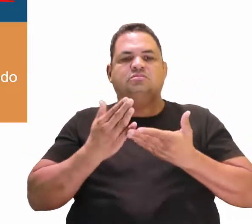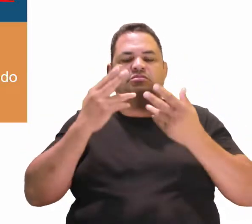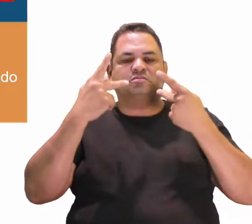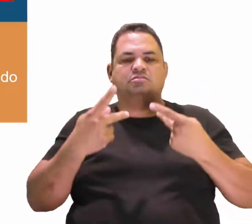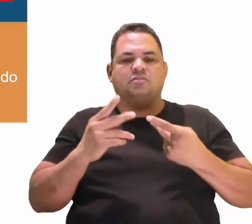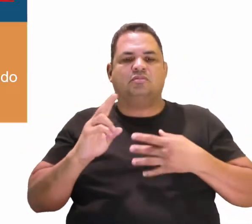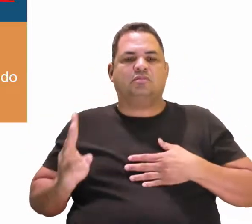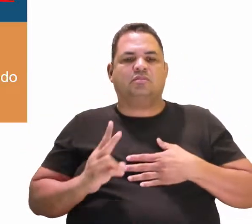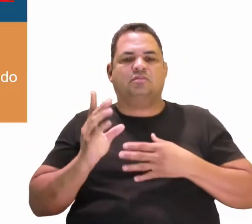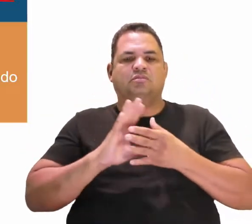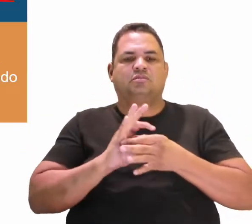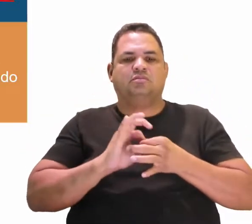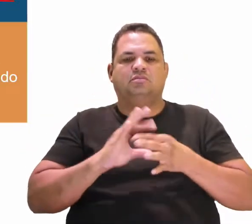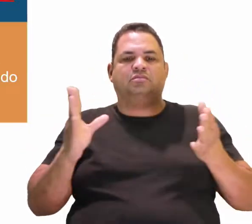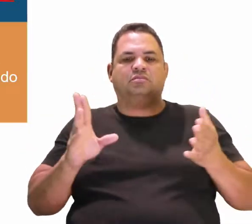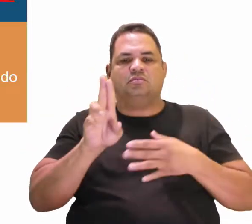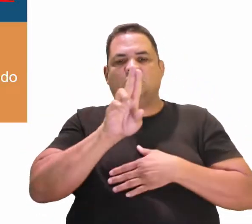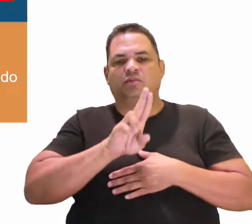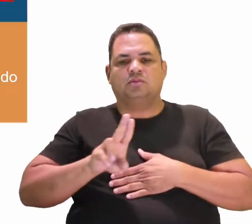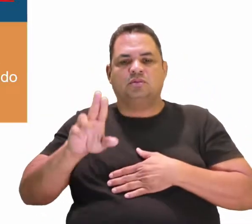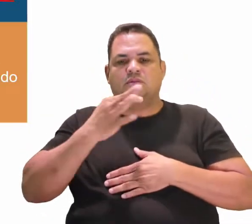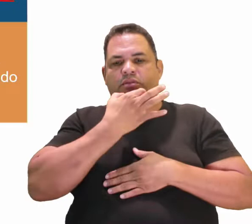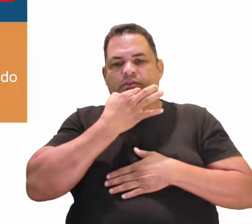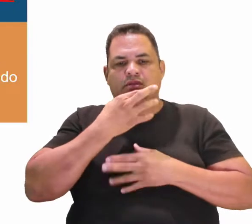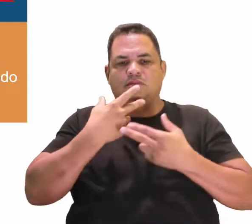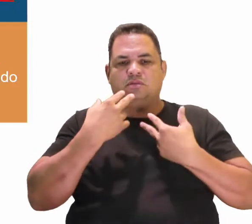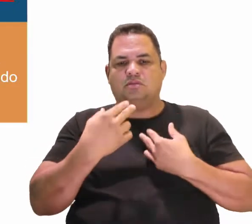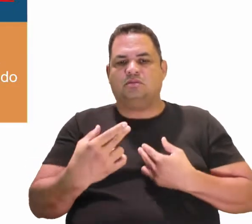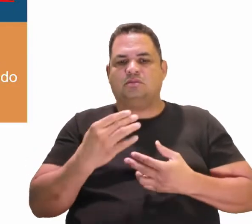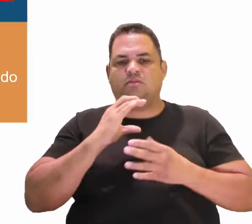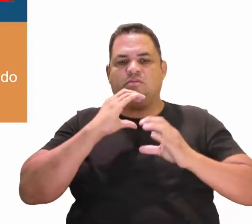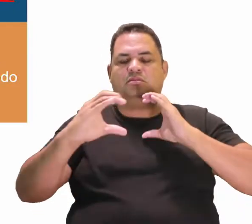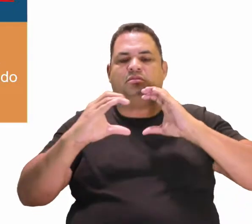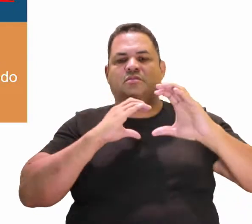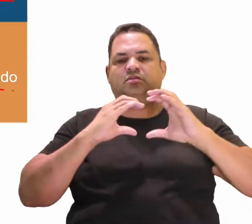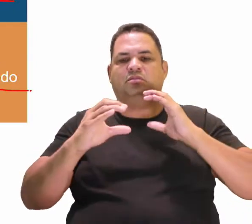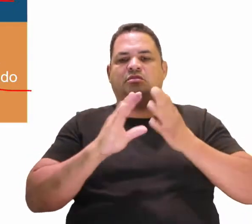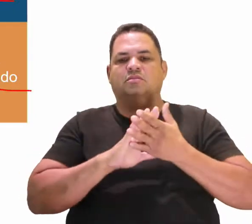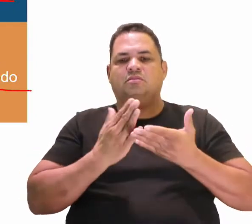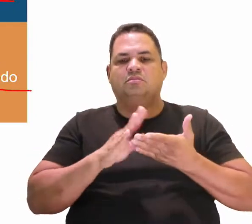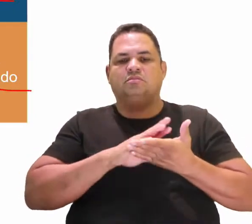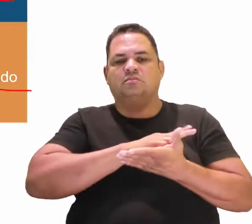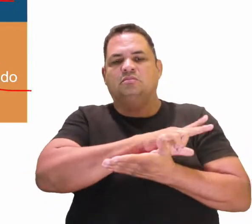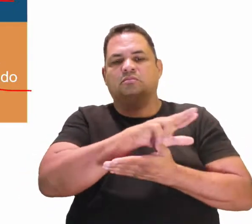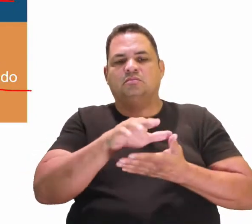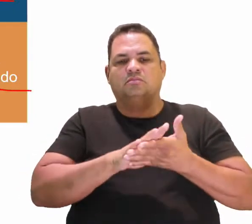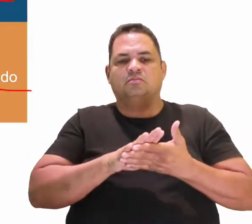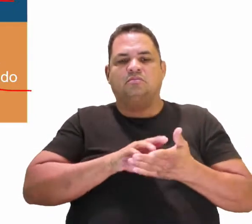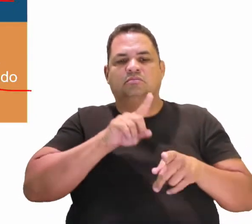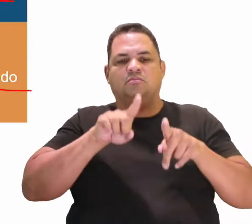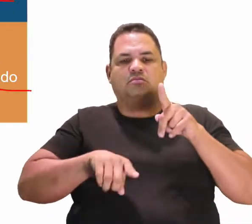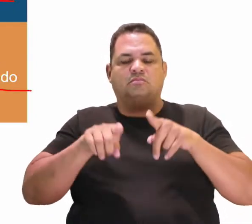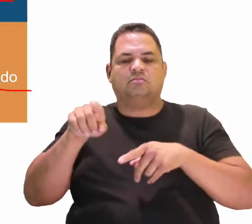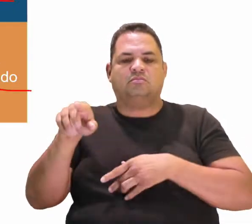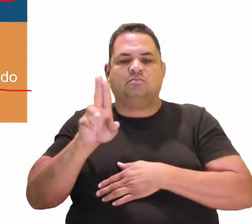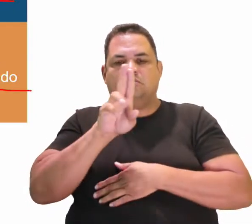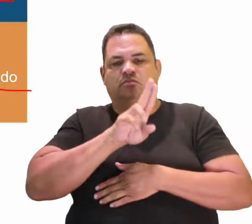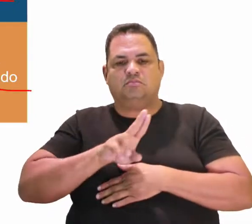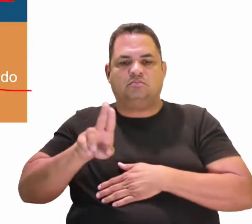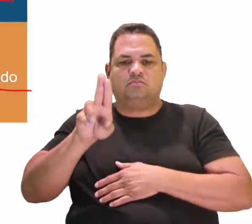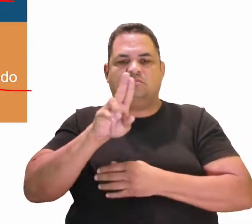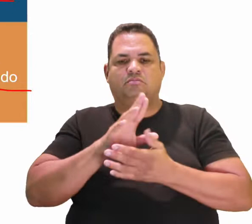comunicação global, levando em conta a multiplicidade e variedade de usos, usuários e funções dessa língua no mundo